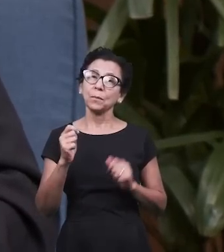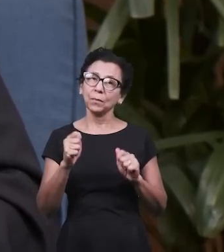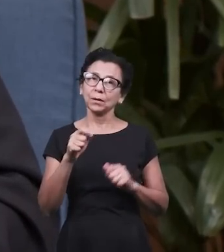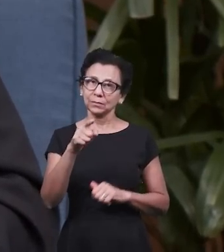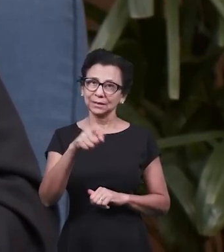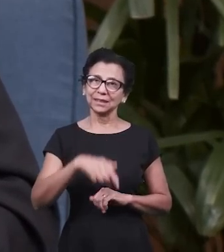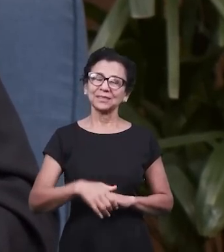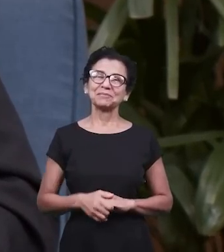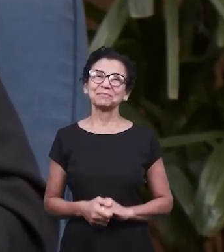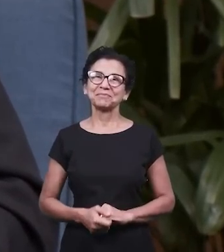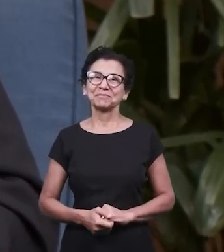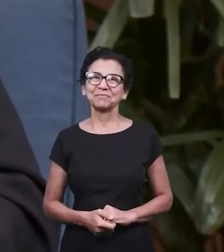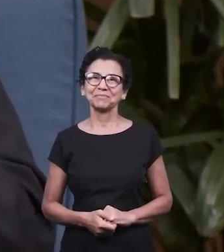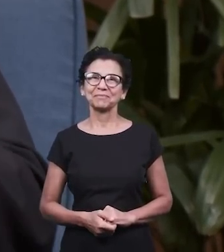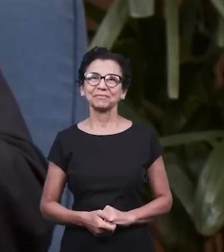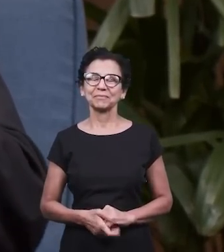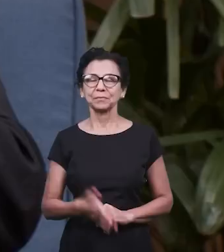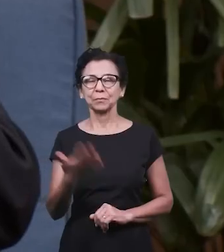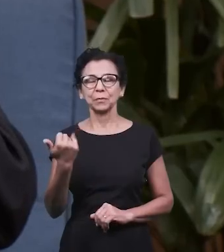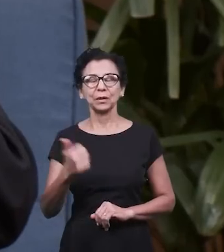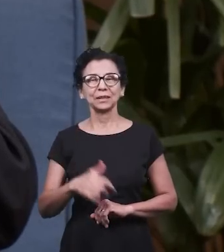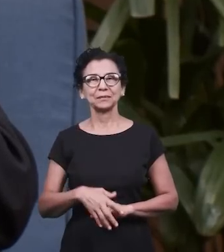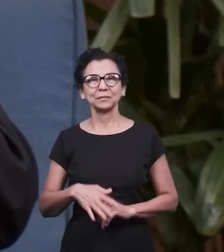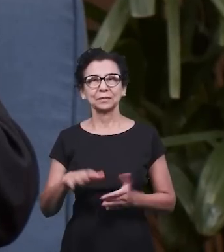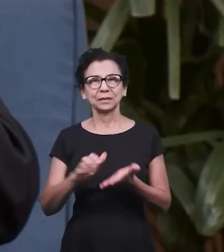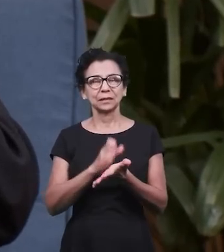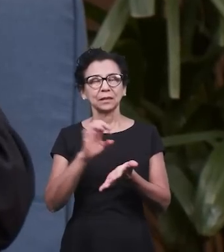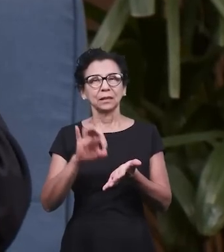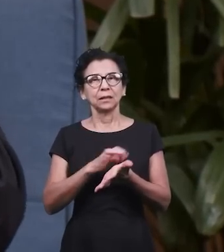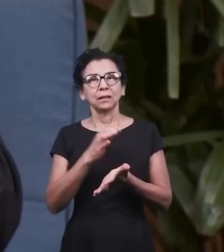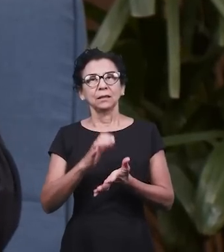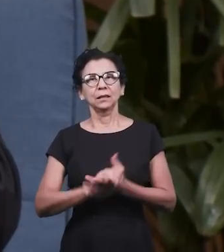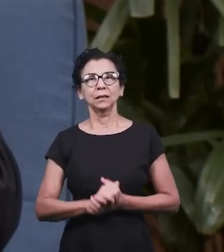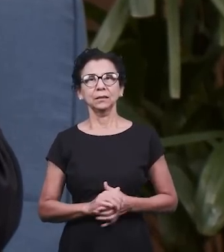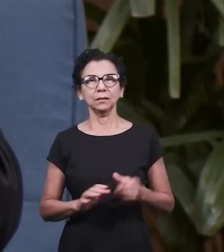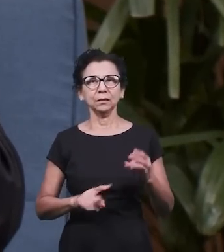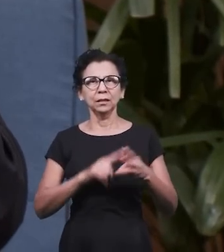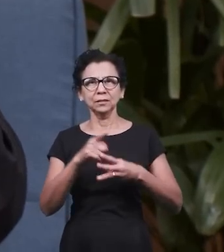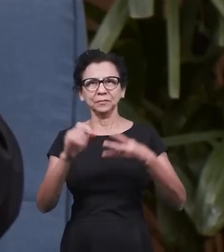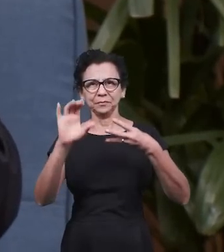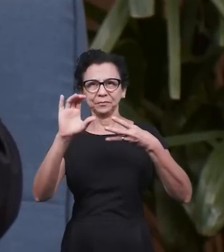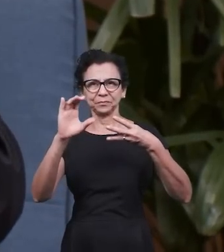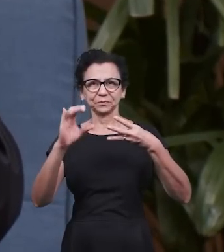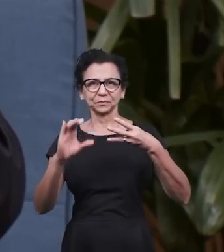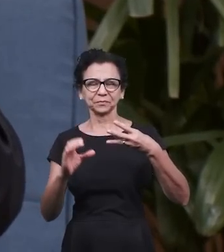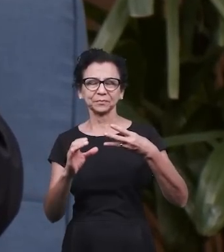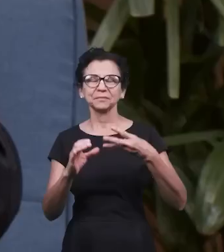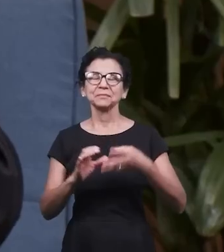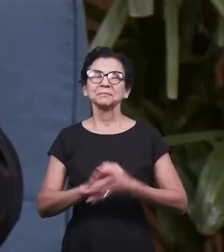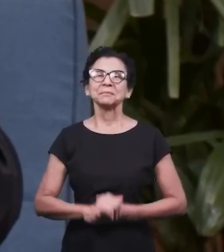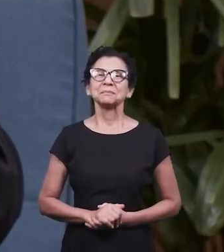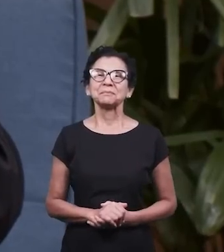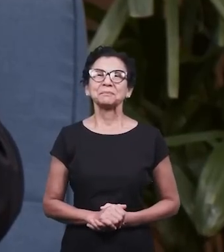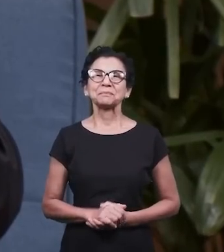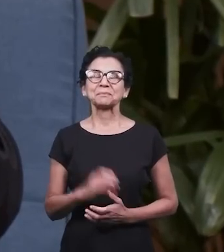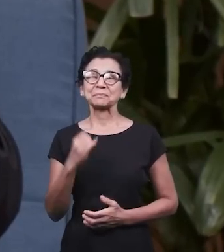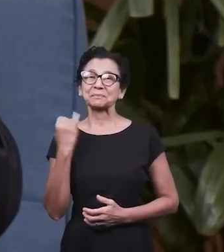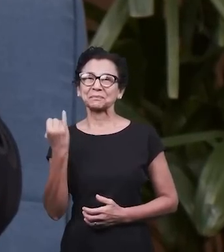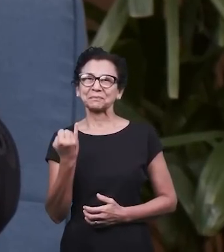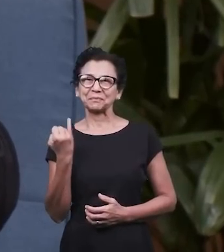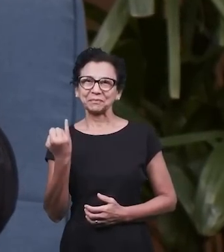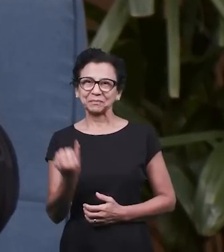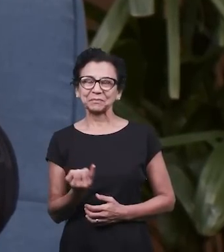acaso você não tiver inscrito, tá certo? Então vai lá, se inscreve no canal. A gente sempre fala também dos 3 Cs que